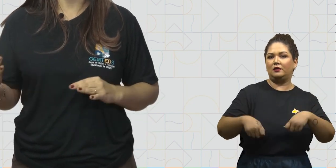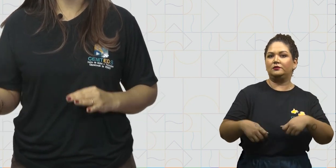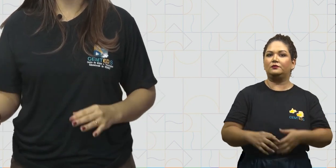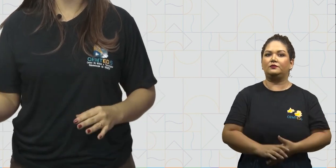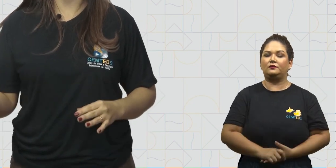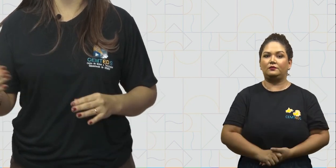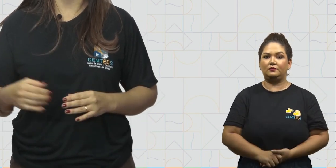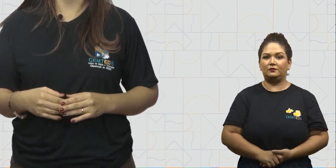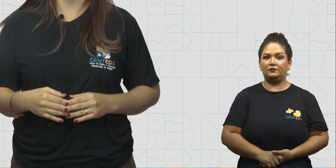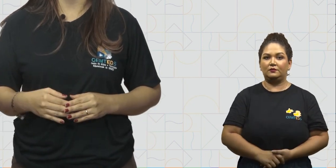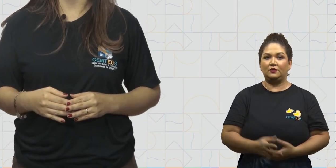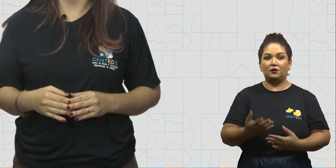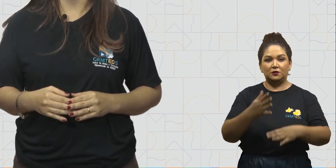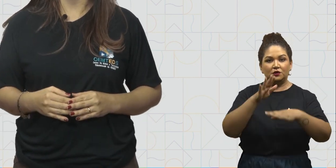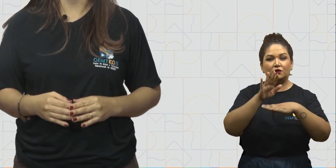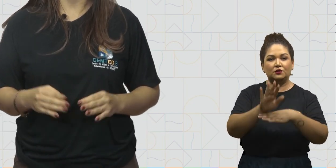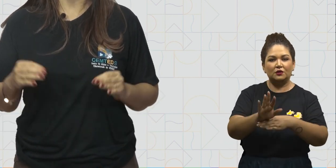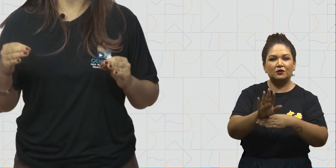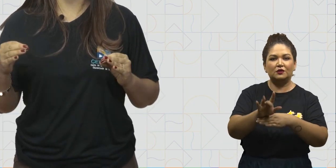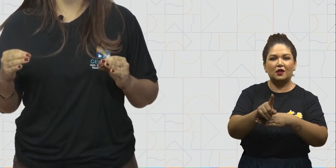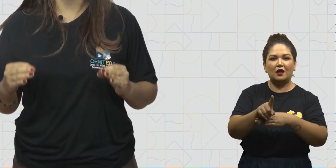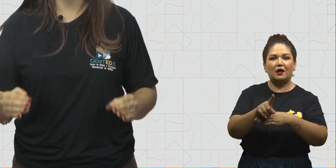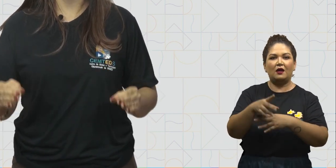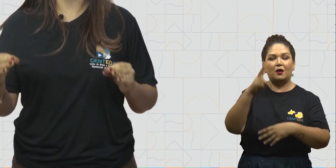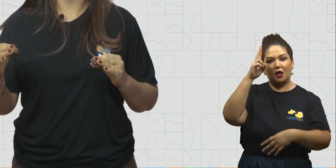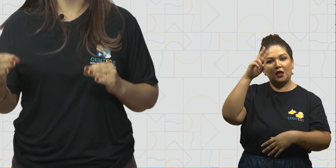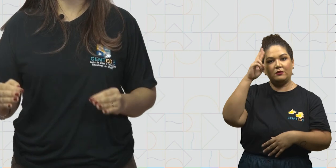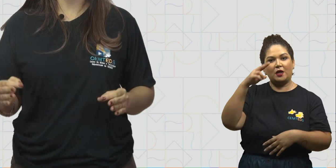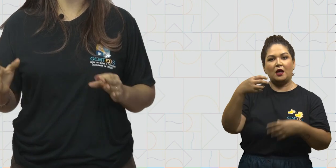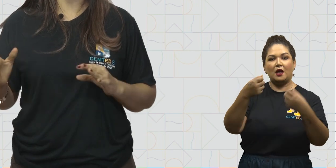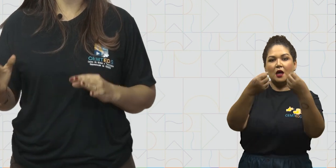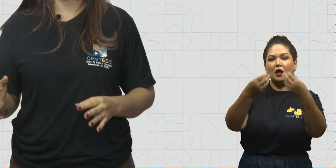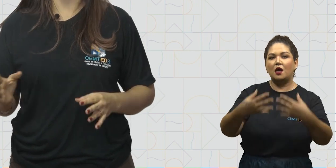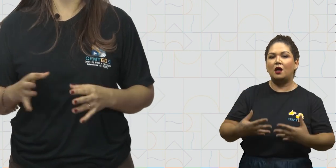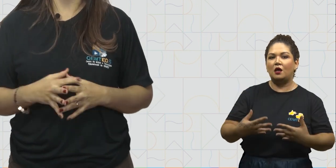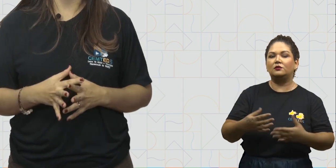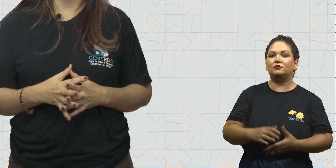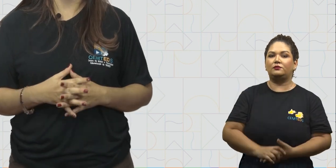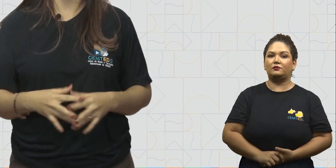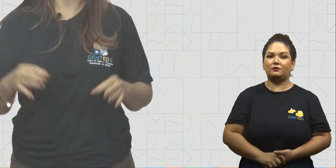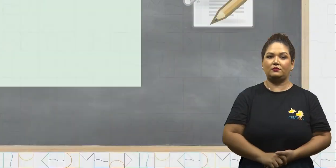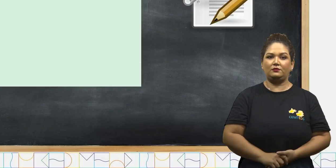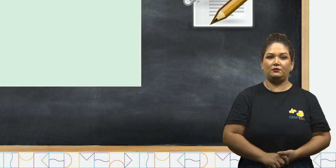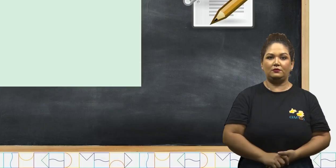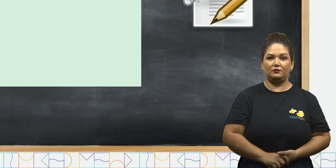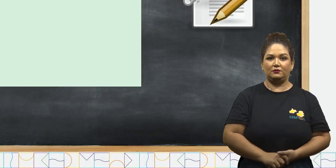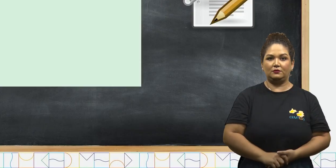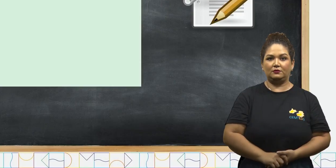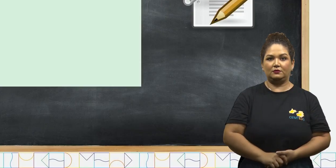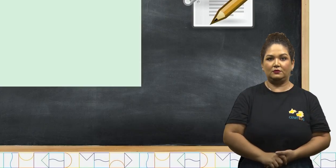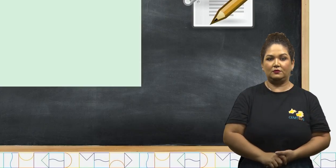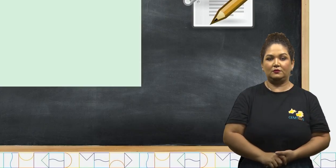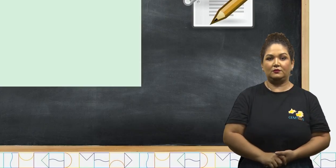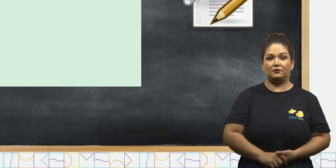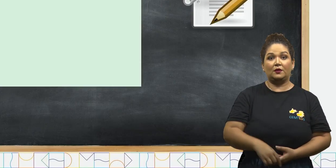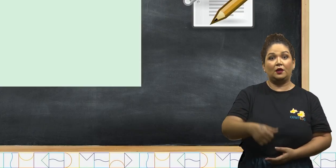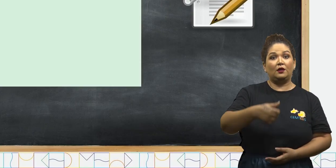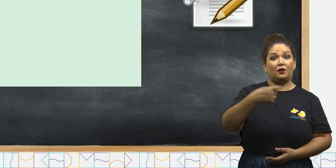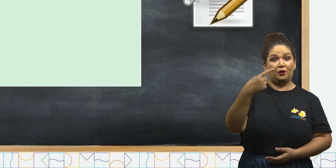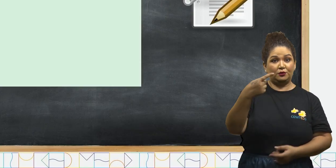fazer ótimas revisões de textos, lembremos dos passos que devem ser dados. Passo número